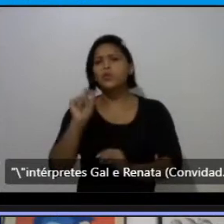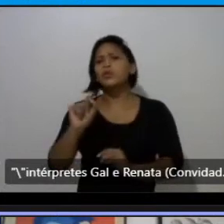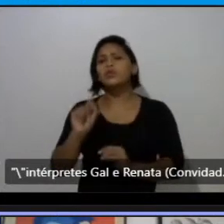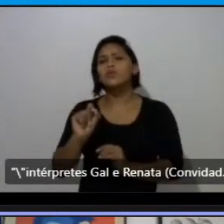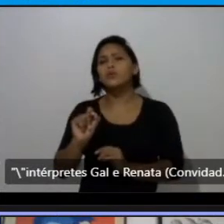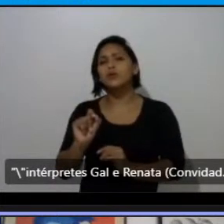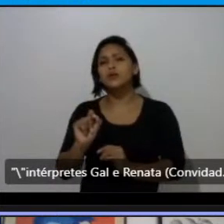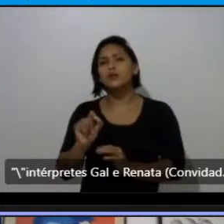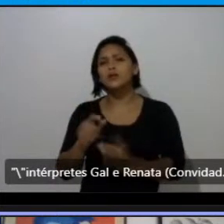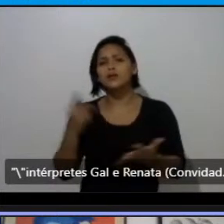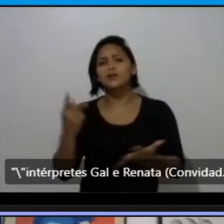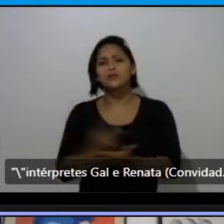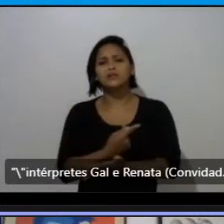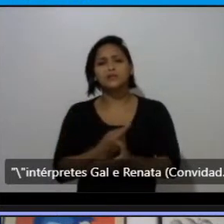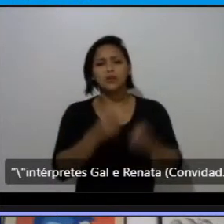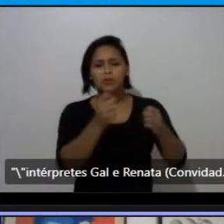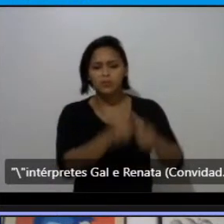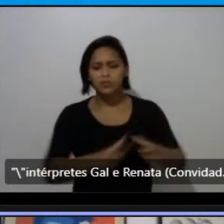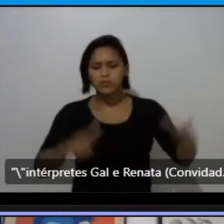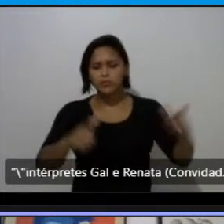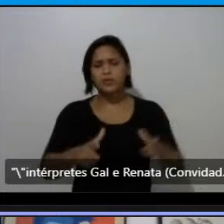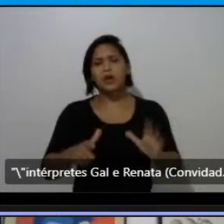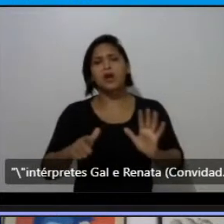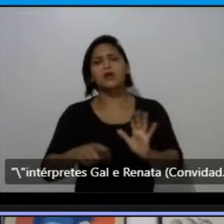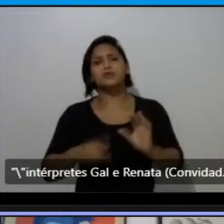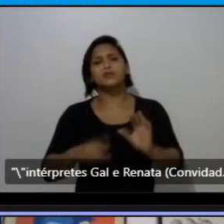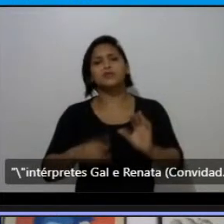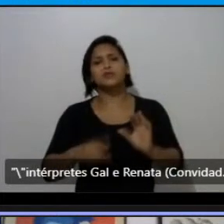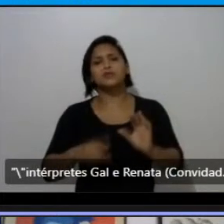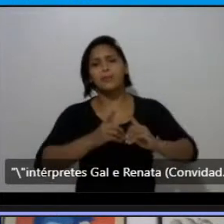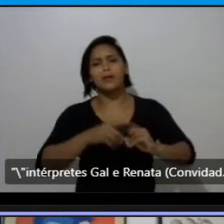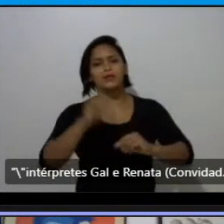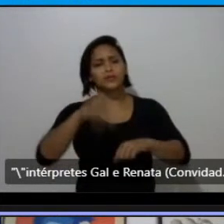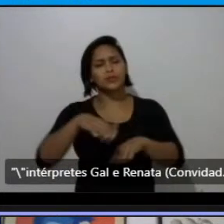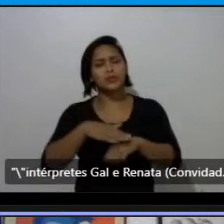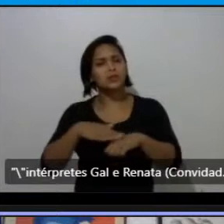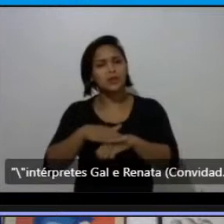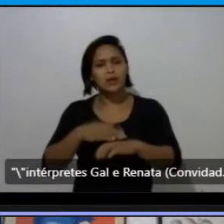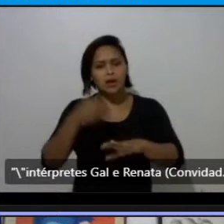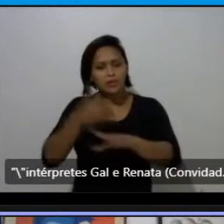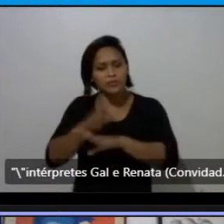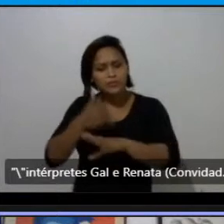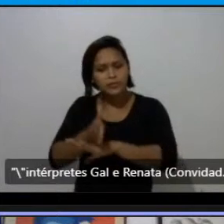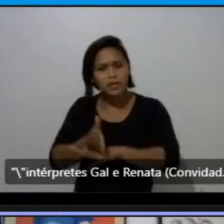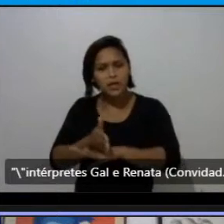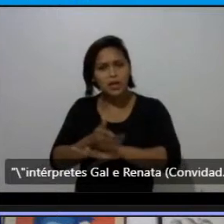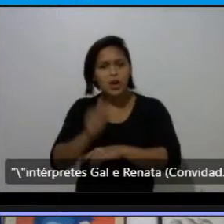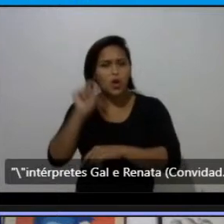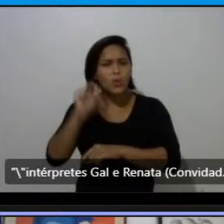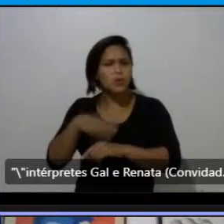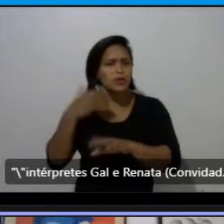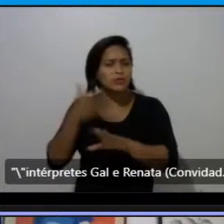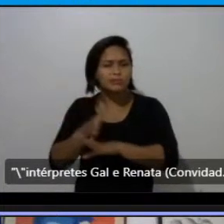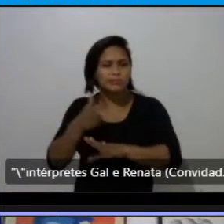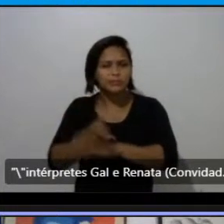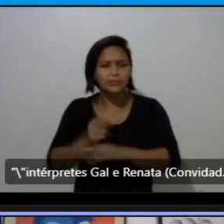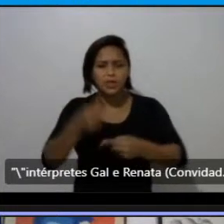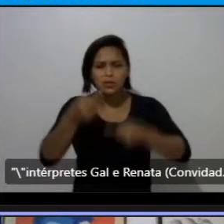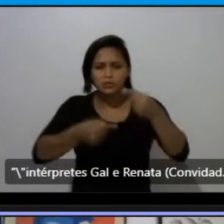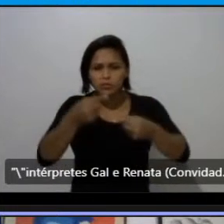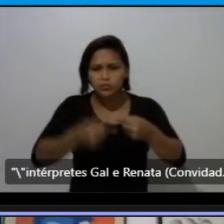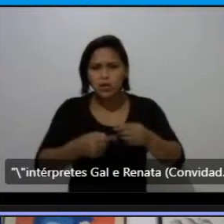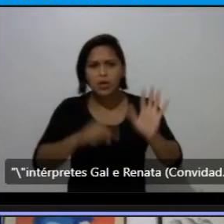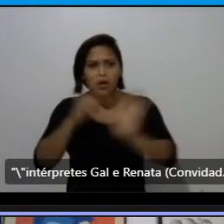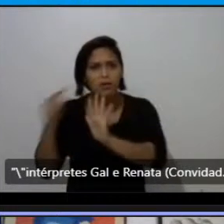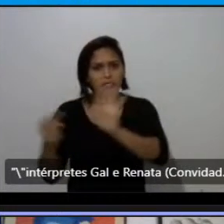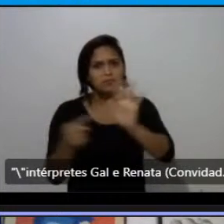estão colocando em debate, né? O que que eles estão colocando em disputa, o que que eles estão